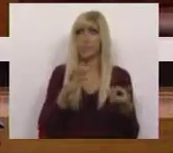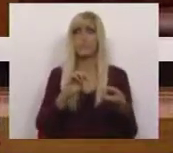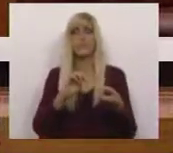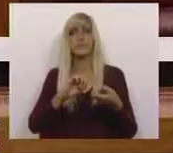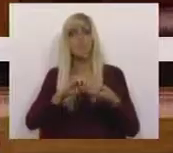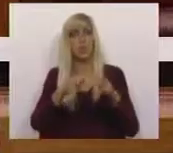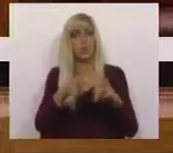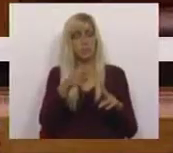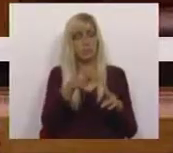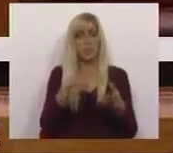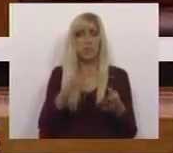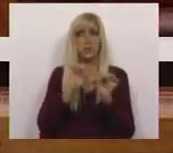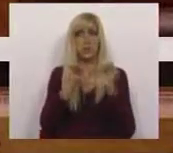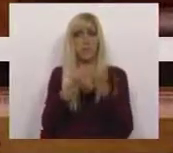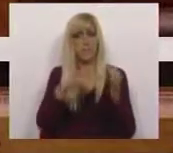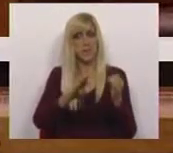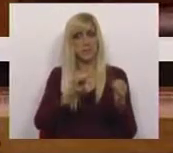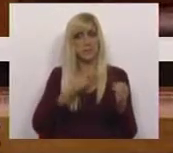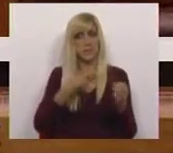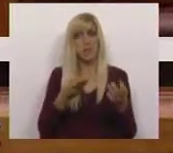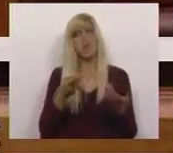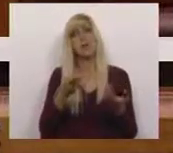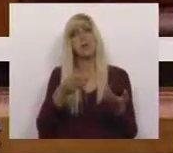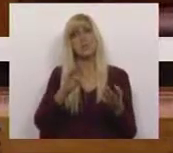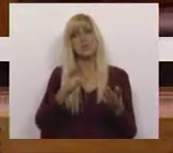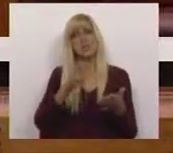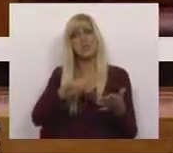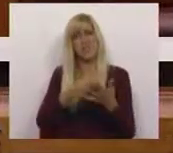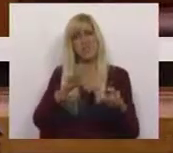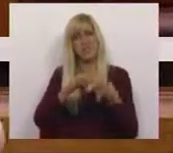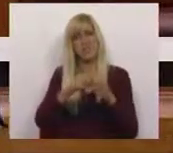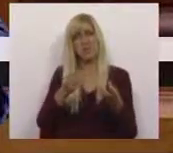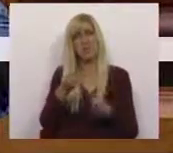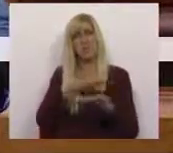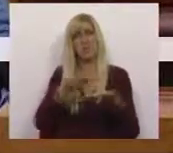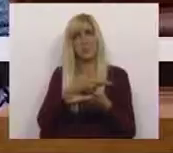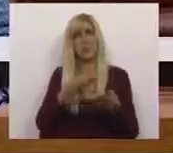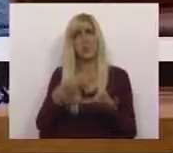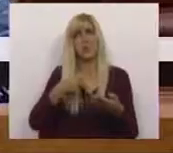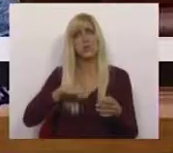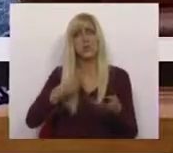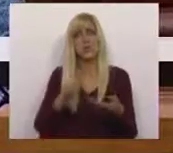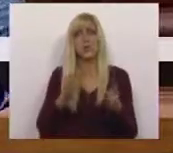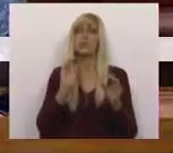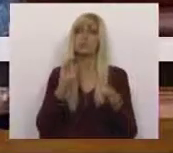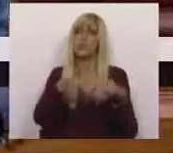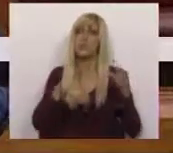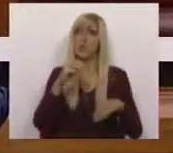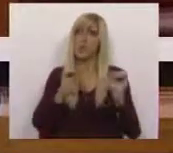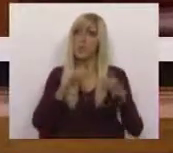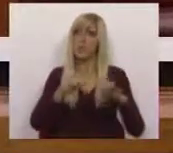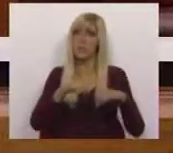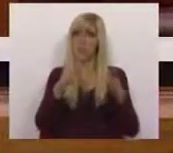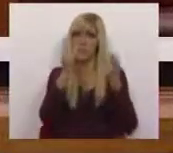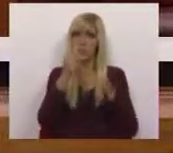ambiental e económica que o PSD e o CDS impuseram ao país, os Verdes votarão a favor dos avanços conquistados com